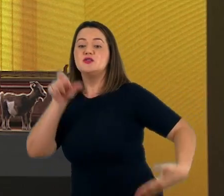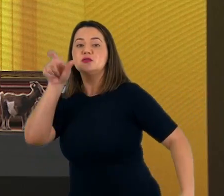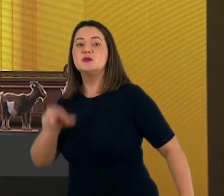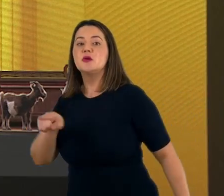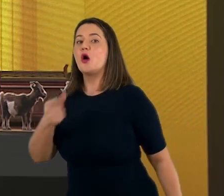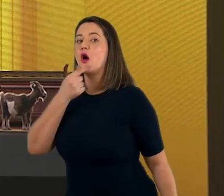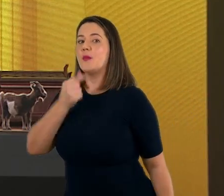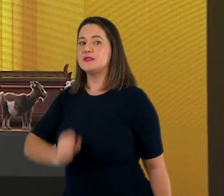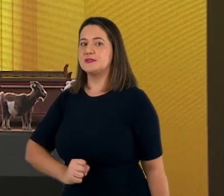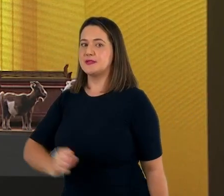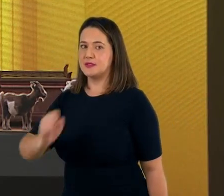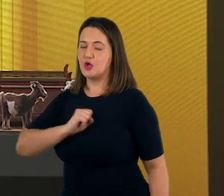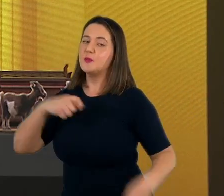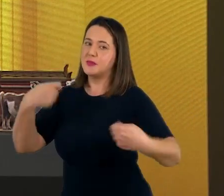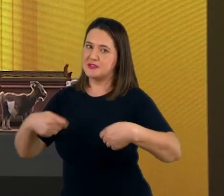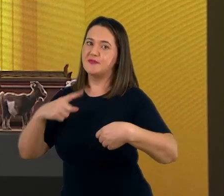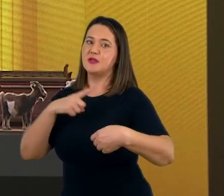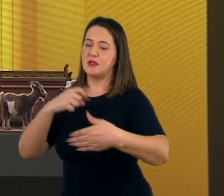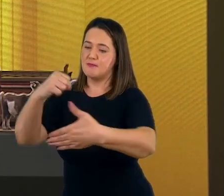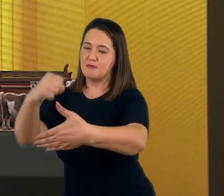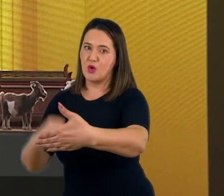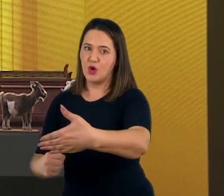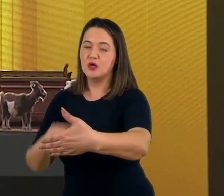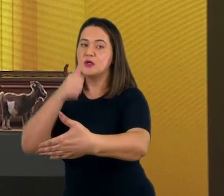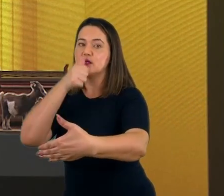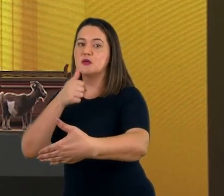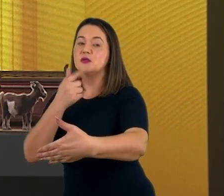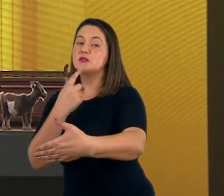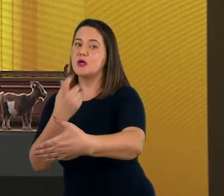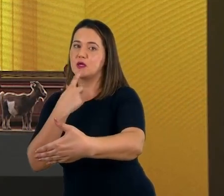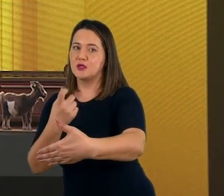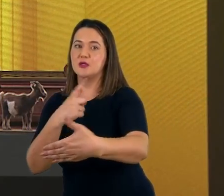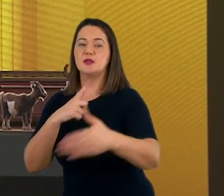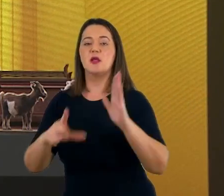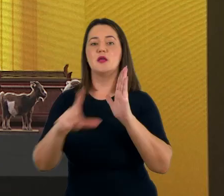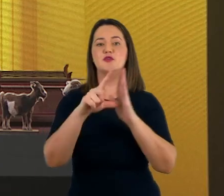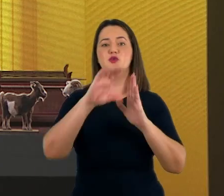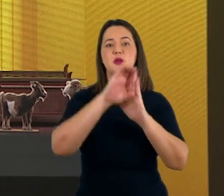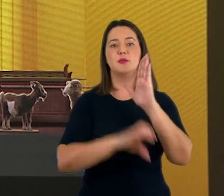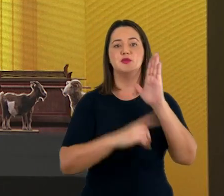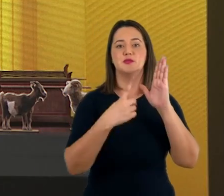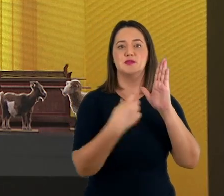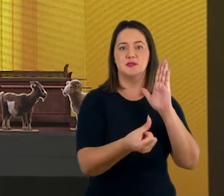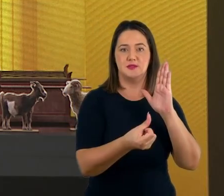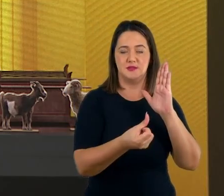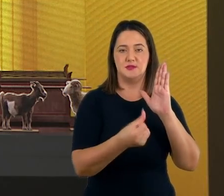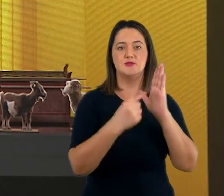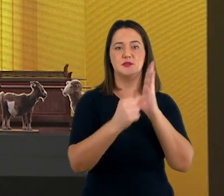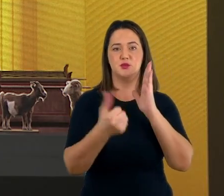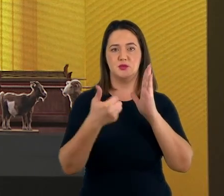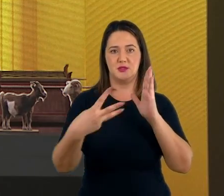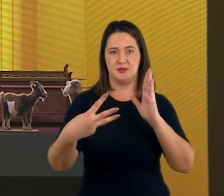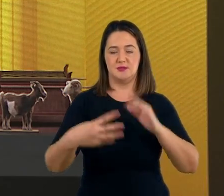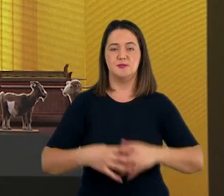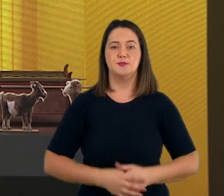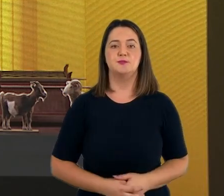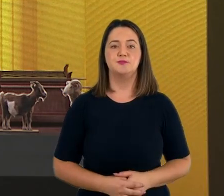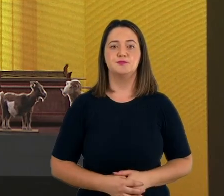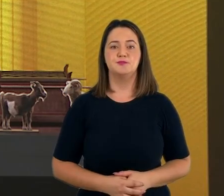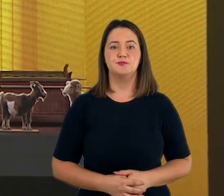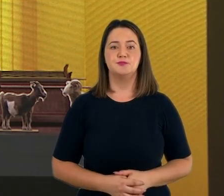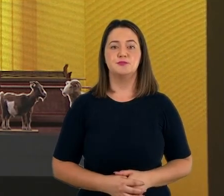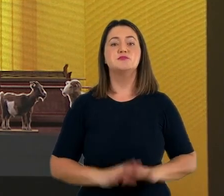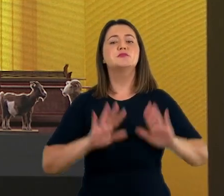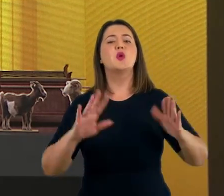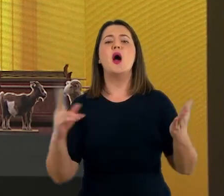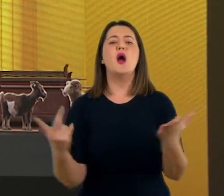sem que primeiro houvesse uma oferta de sangue pelo pecado. Você lê isso em Levítico capítulo 16, versículo 3.